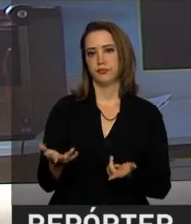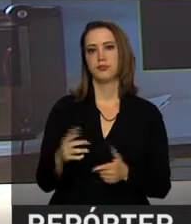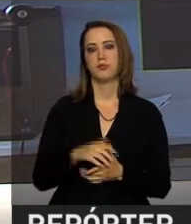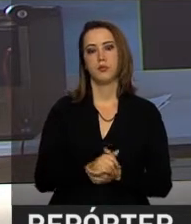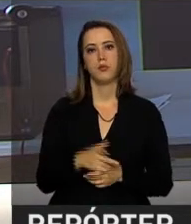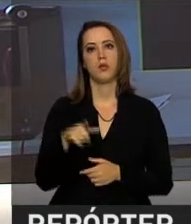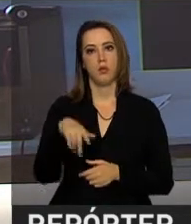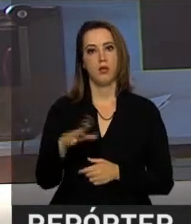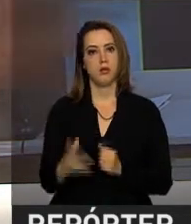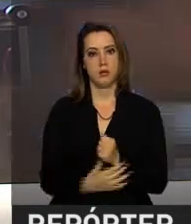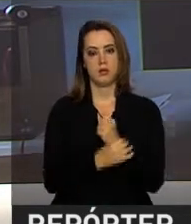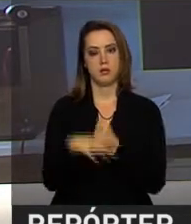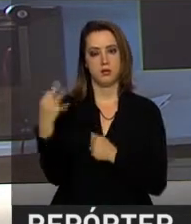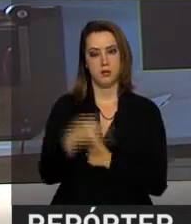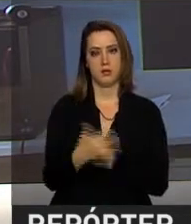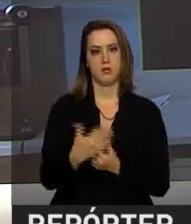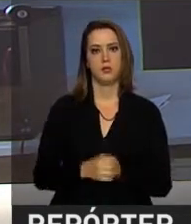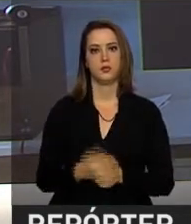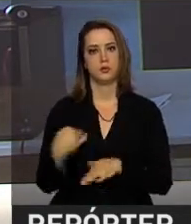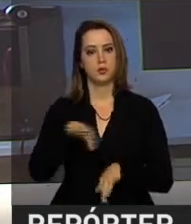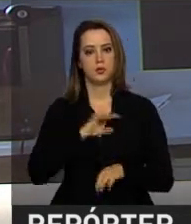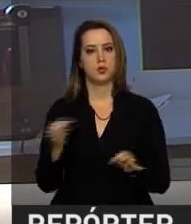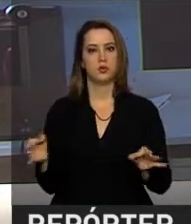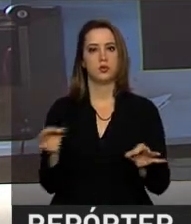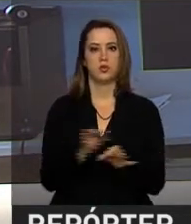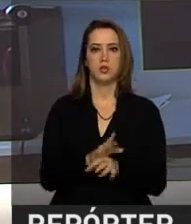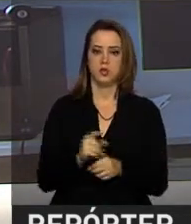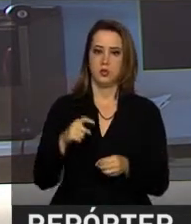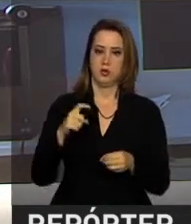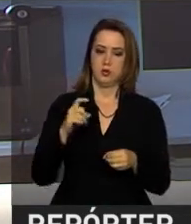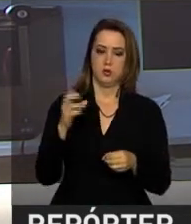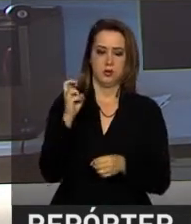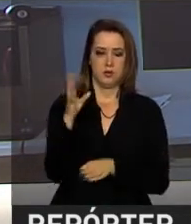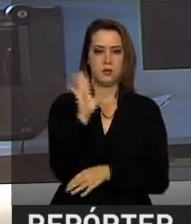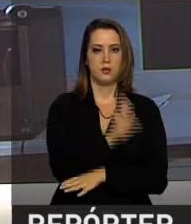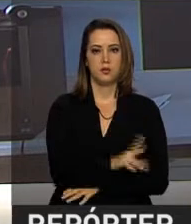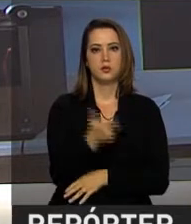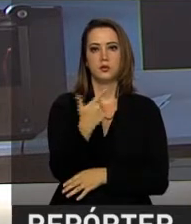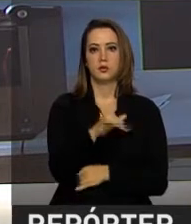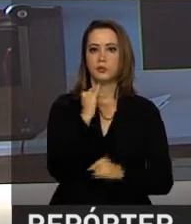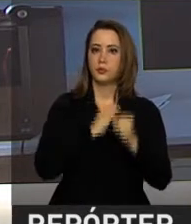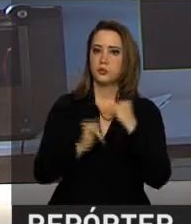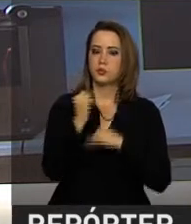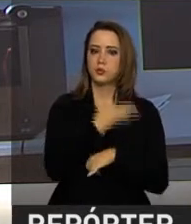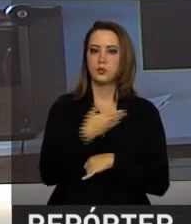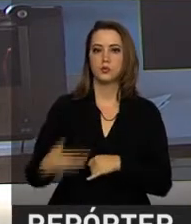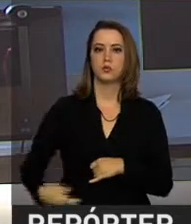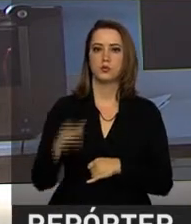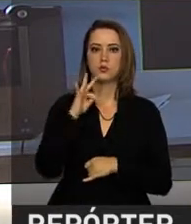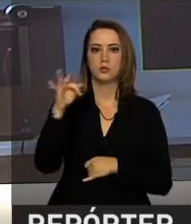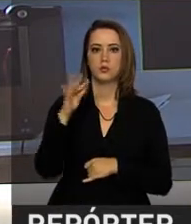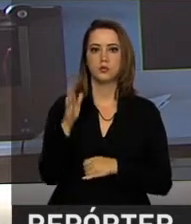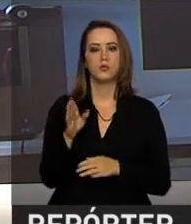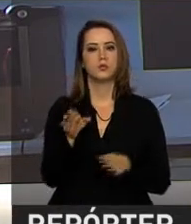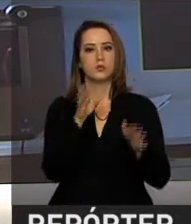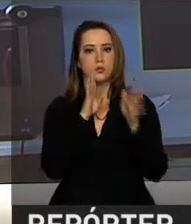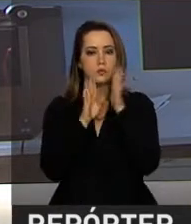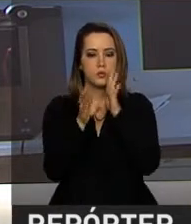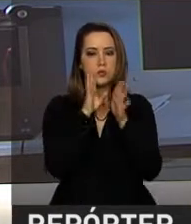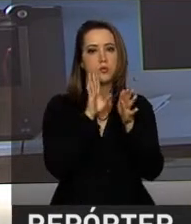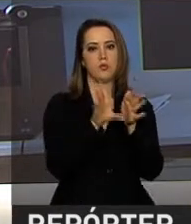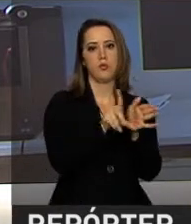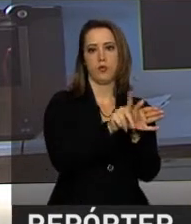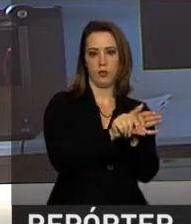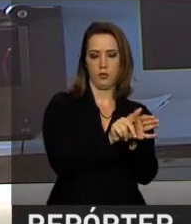garantida e nós ficamos por aqui voltamos a qualquer momento ou às cinco da tarde com outras informações do governo federal acompanhe também as novidades